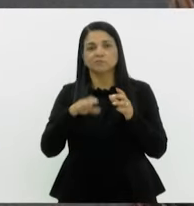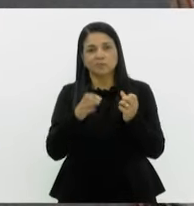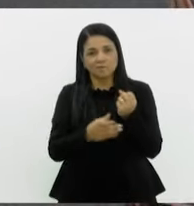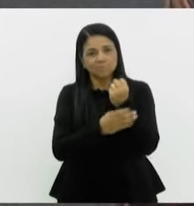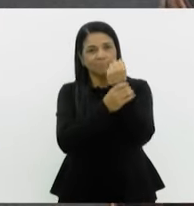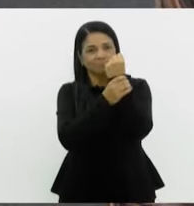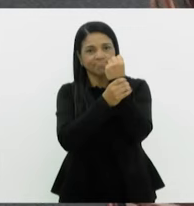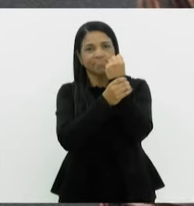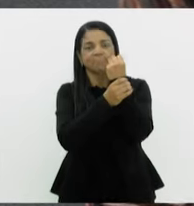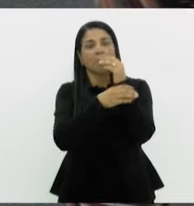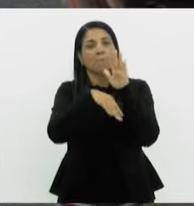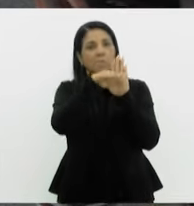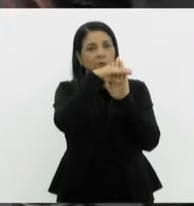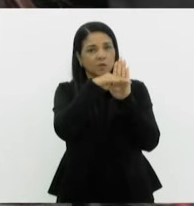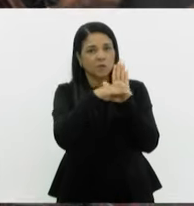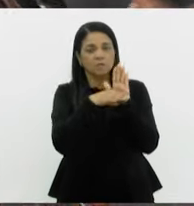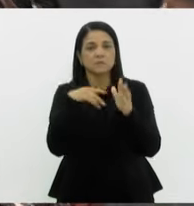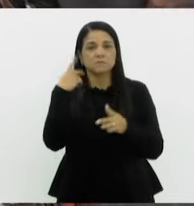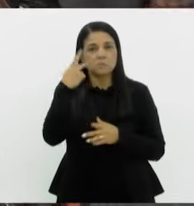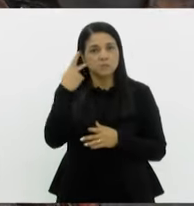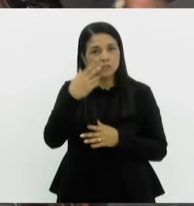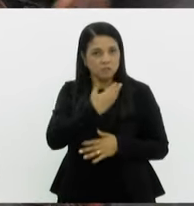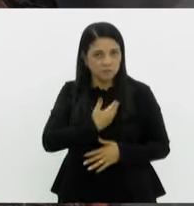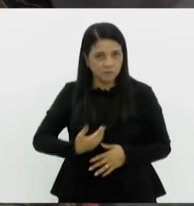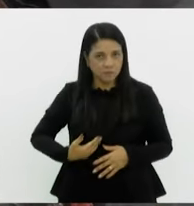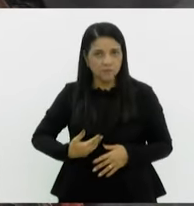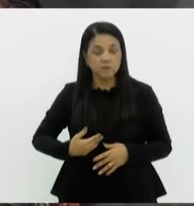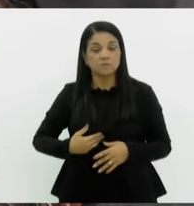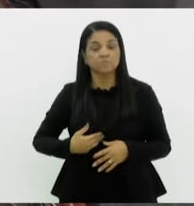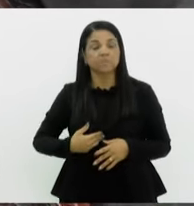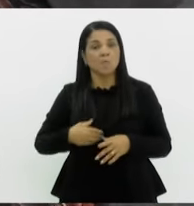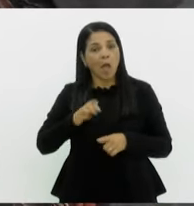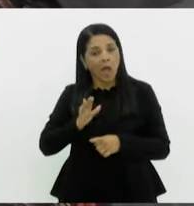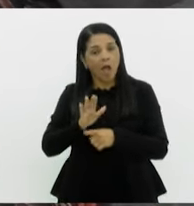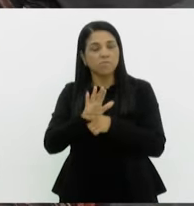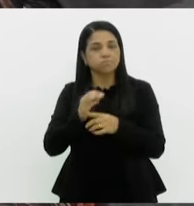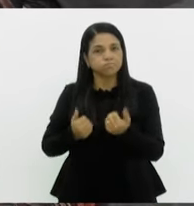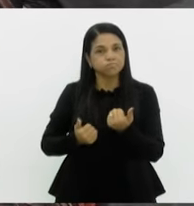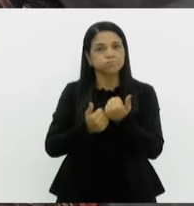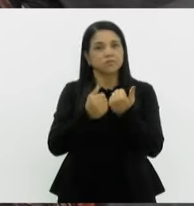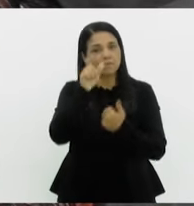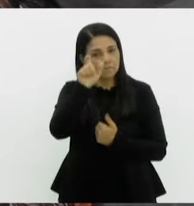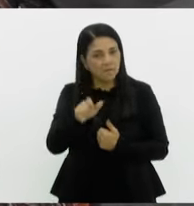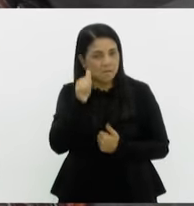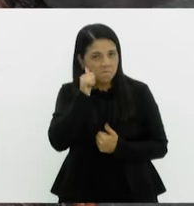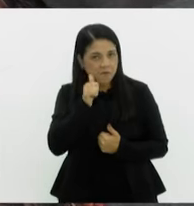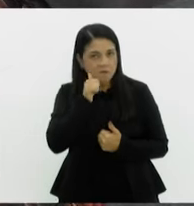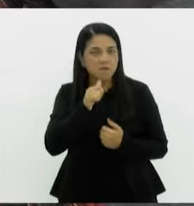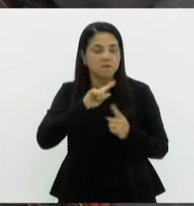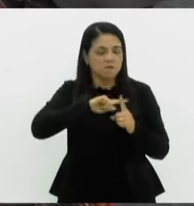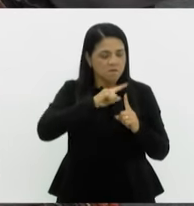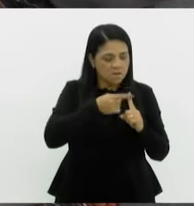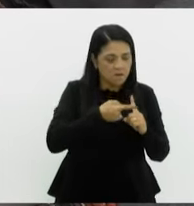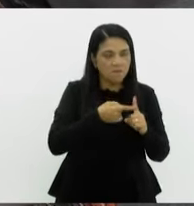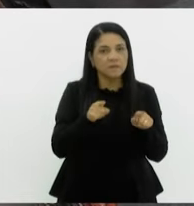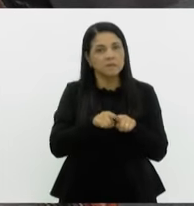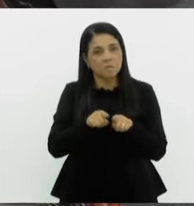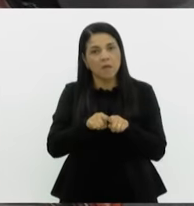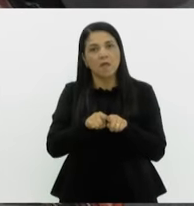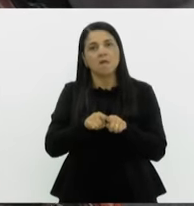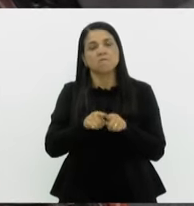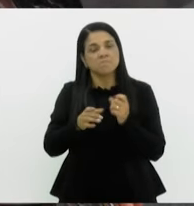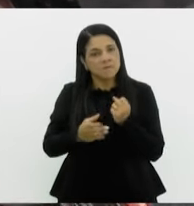que façam com que essa mulher tenha a sua plenitude na maternidade, mas tenha a sua plenitude também